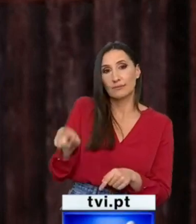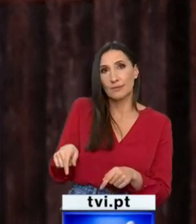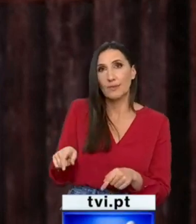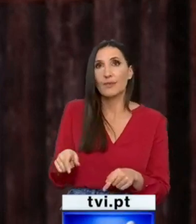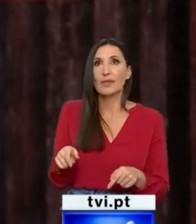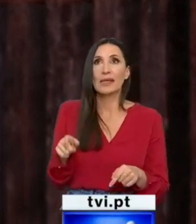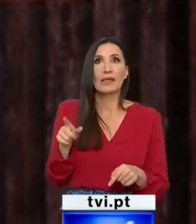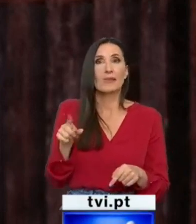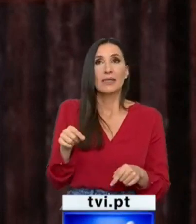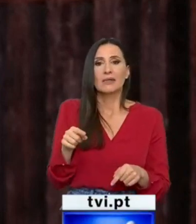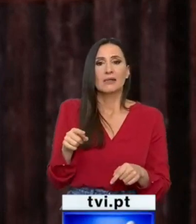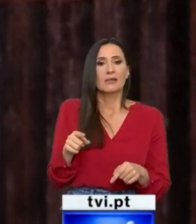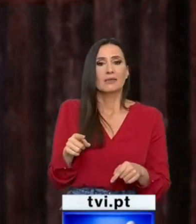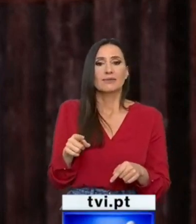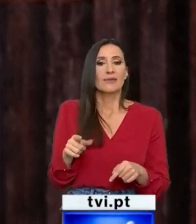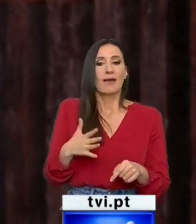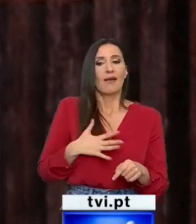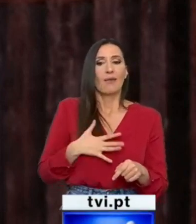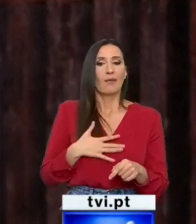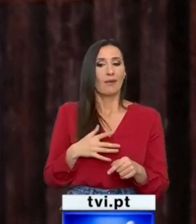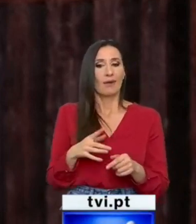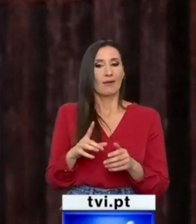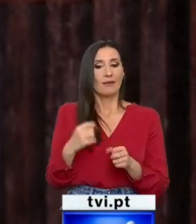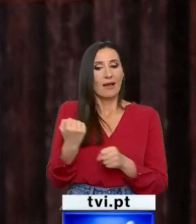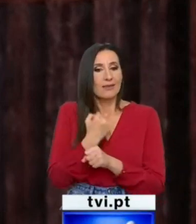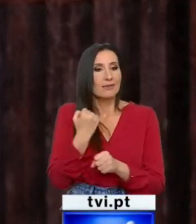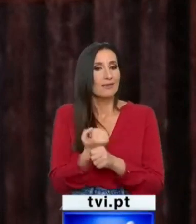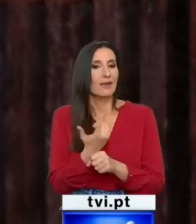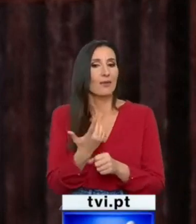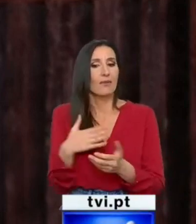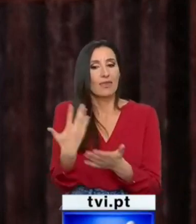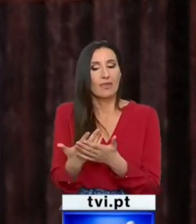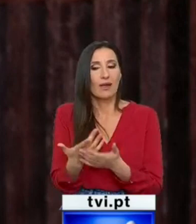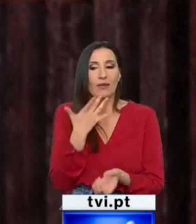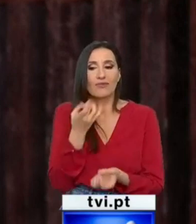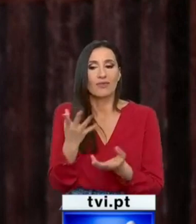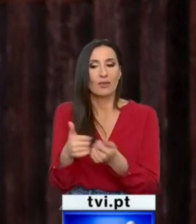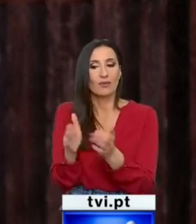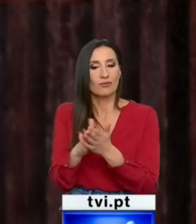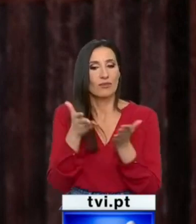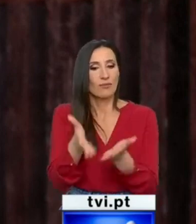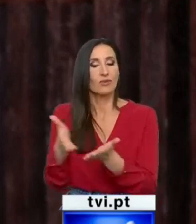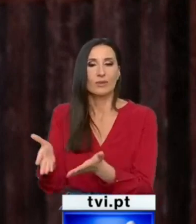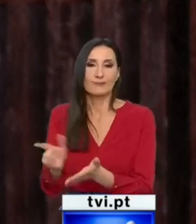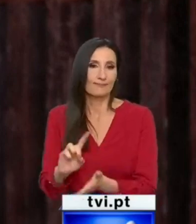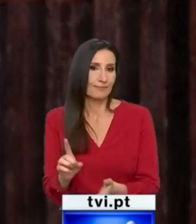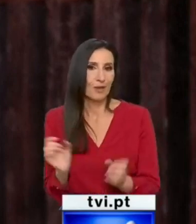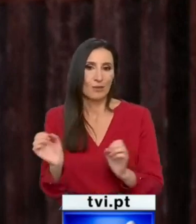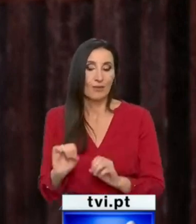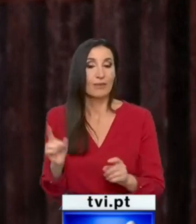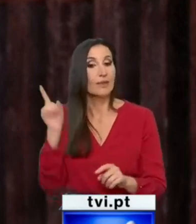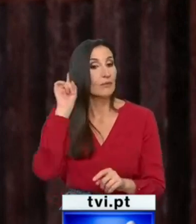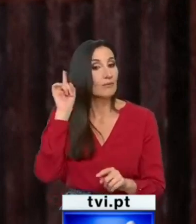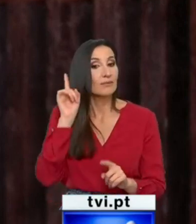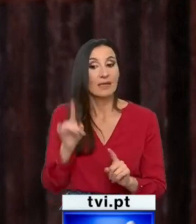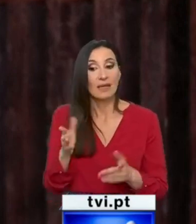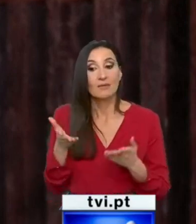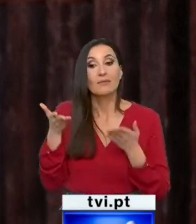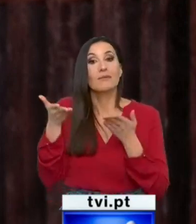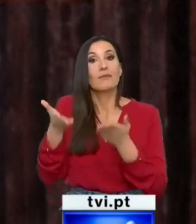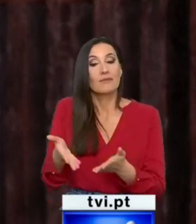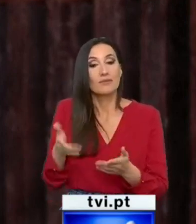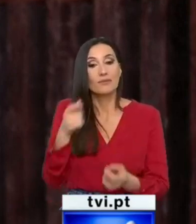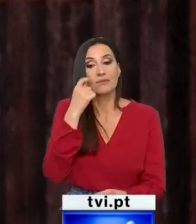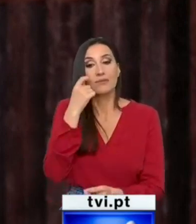que não interessa concretizar ações para benefício de todos, e o importante é ajudar